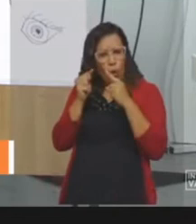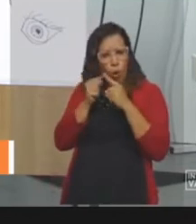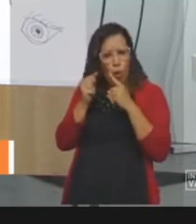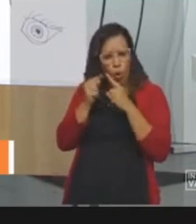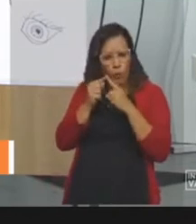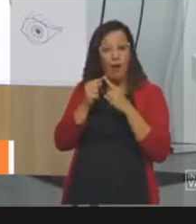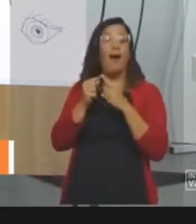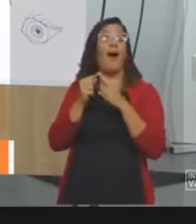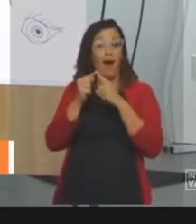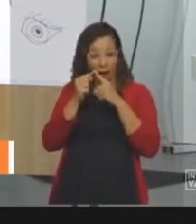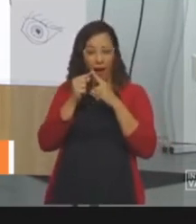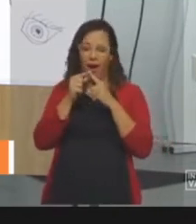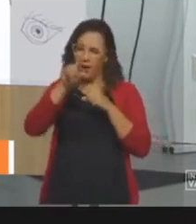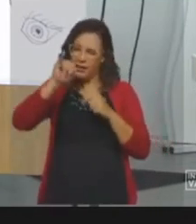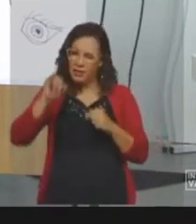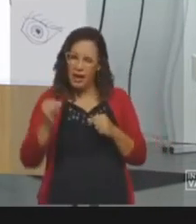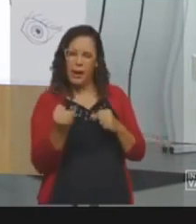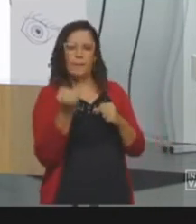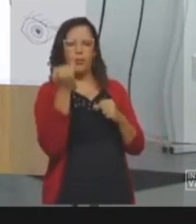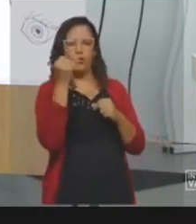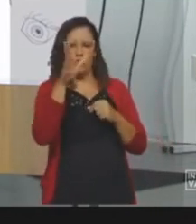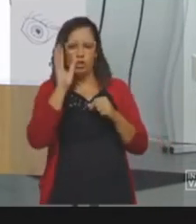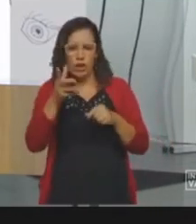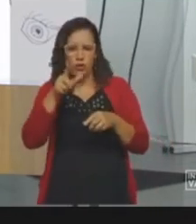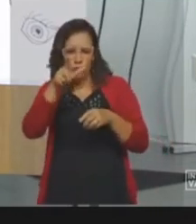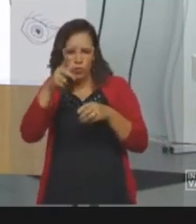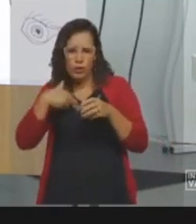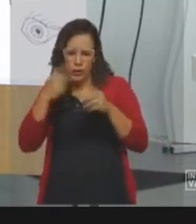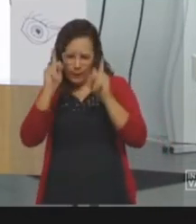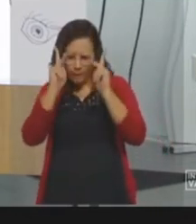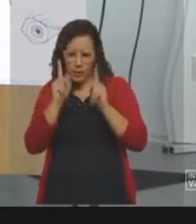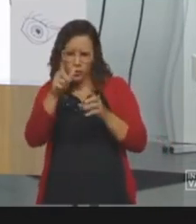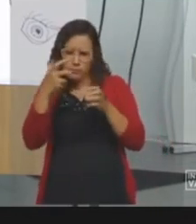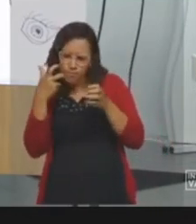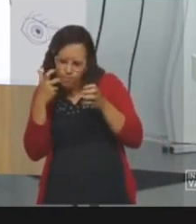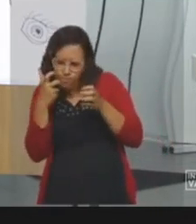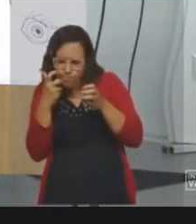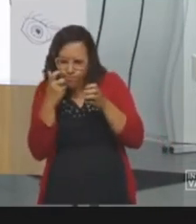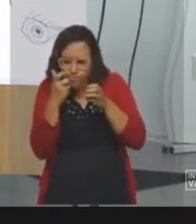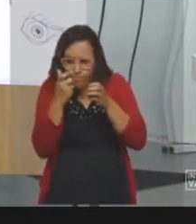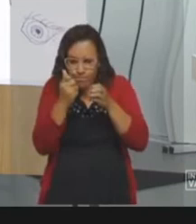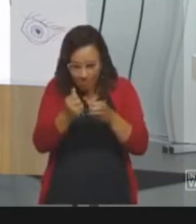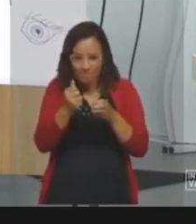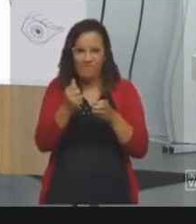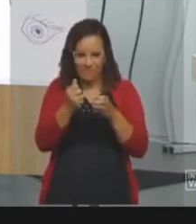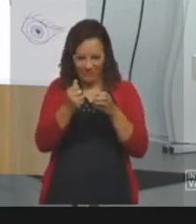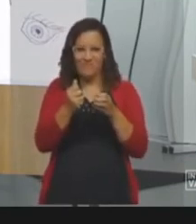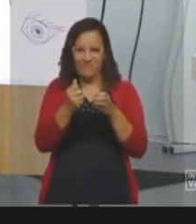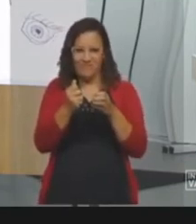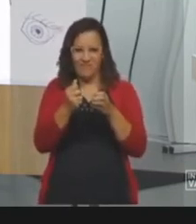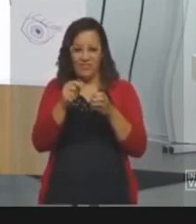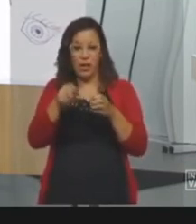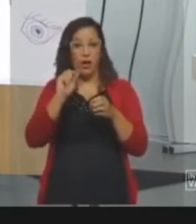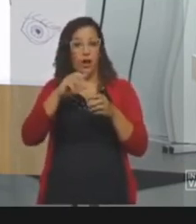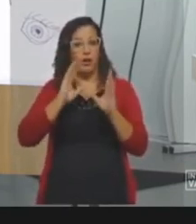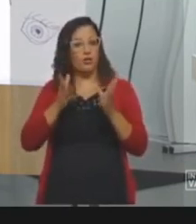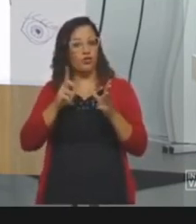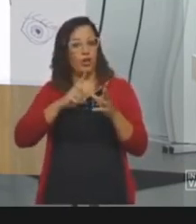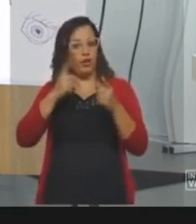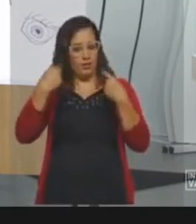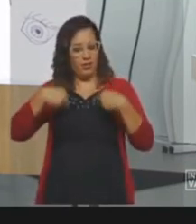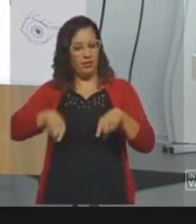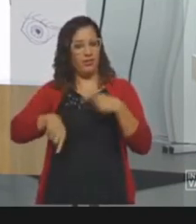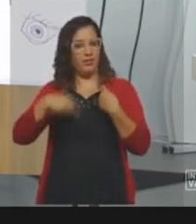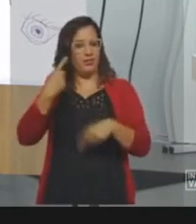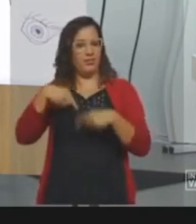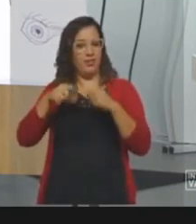na medula óssea da pessoa, porque essa célula agora já produz aquela substância que as células naturais da pessoa não